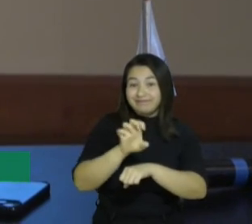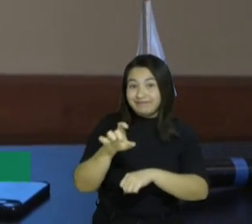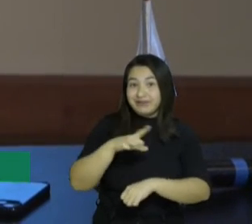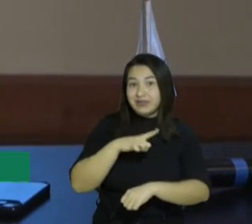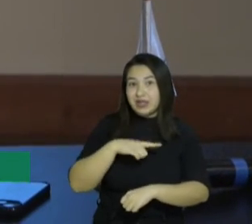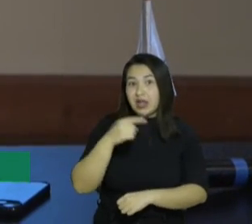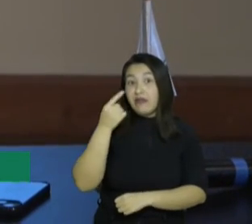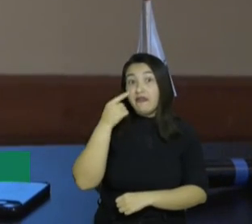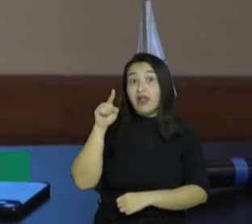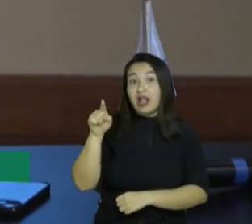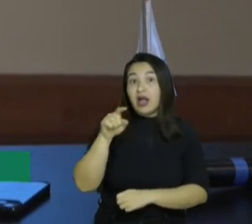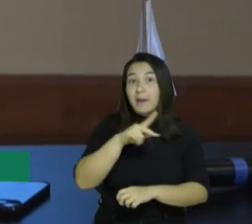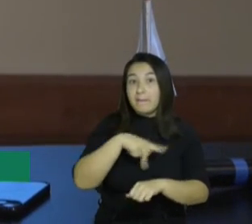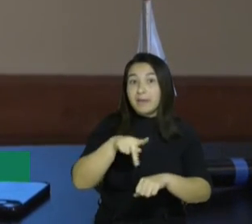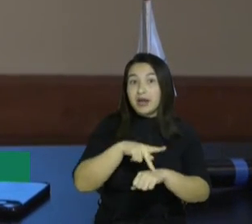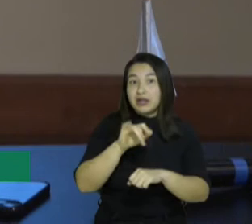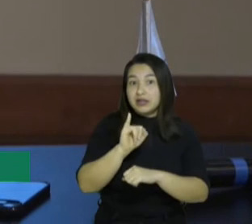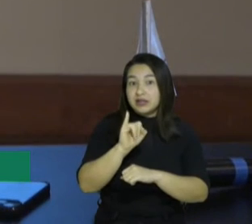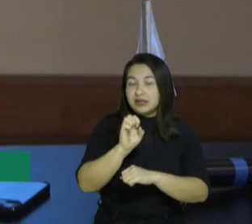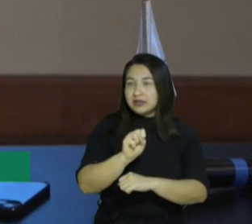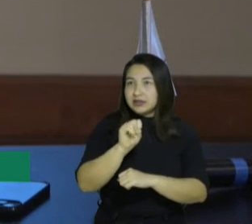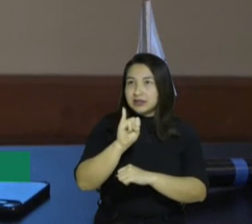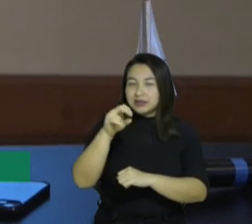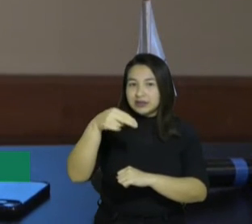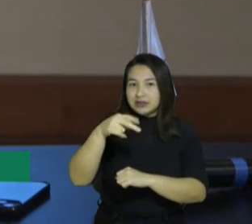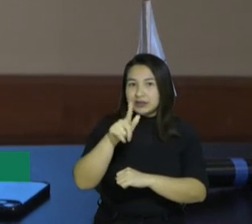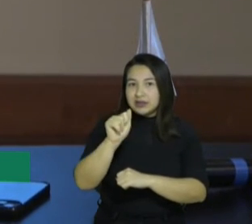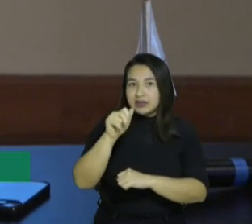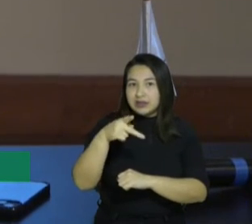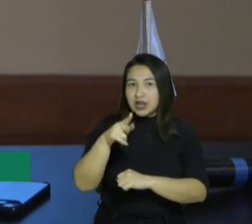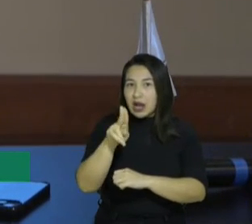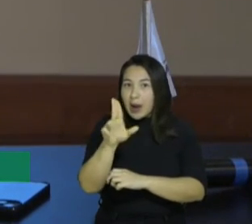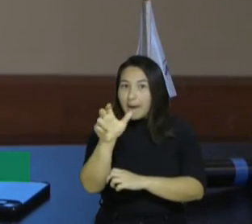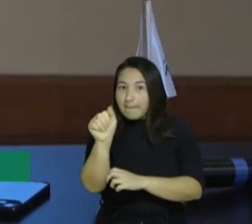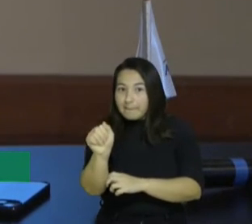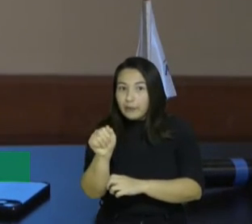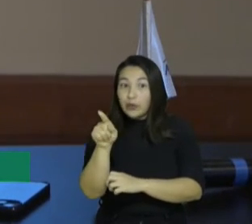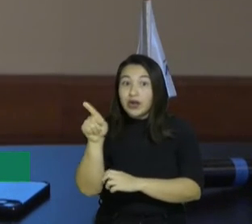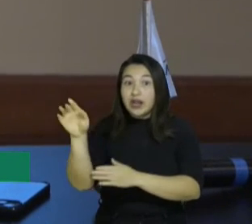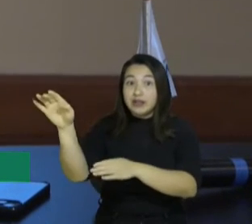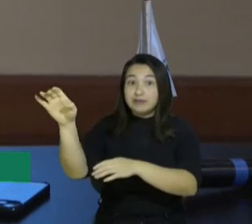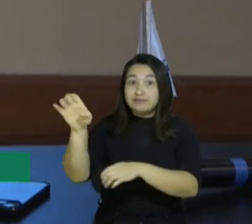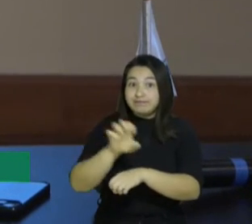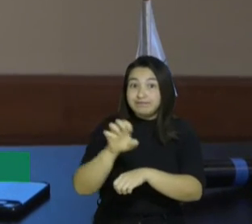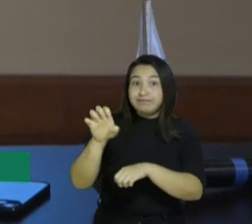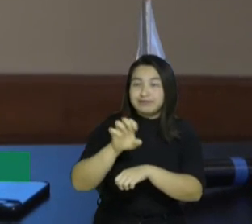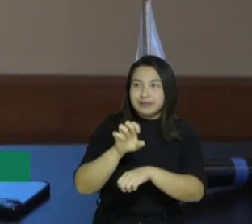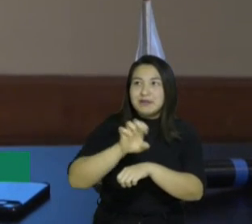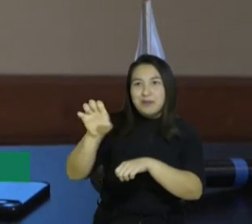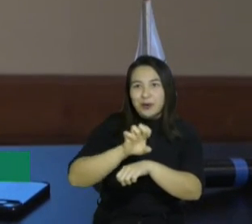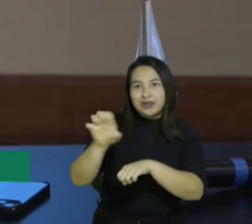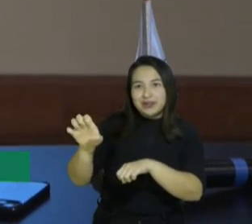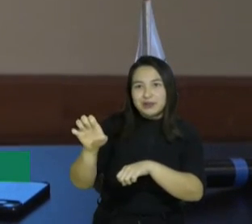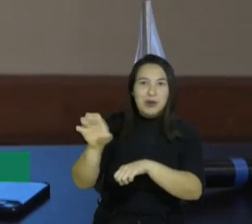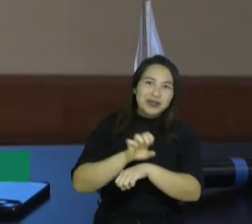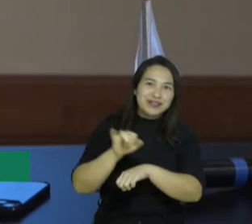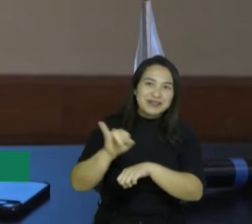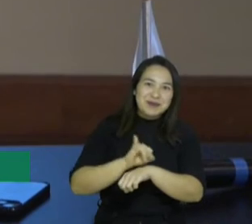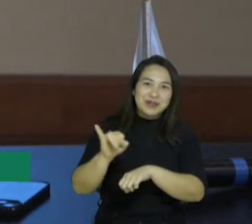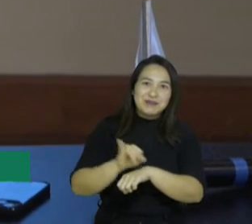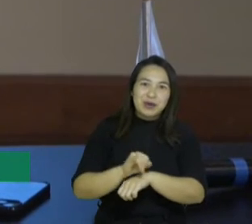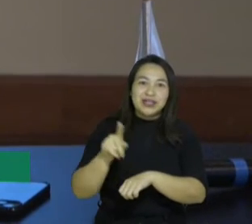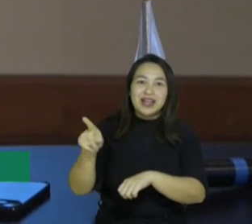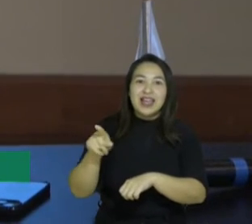Singapura que é o segundo país que mais importa do Brasil na Ásia depois da China um país de 5 milhões de habitantes por qu são